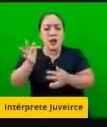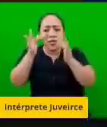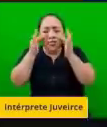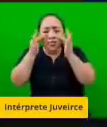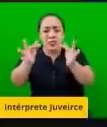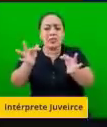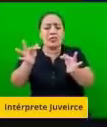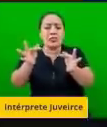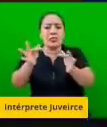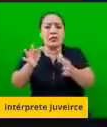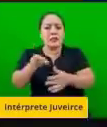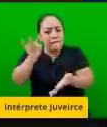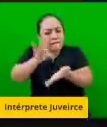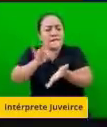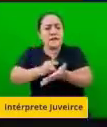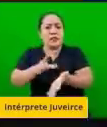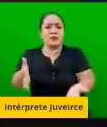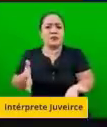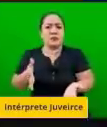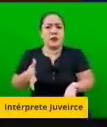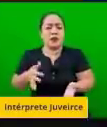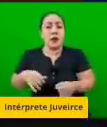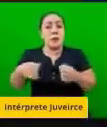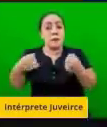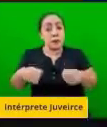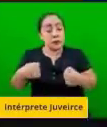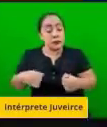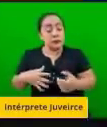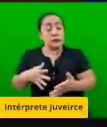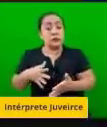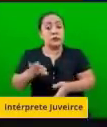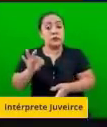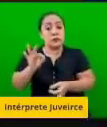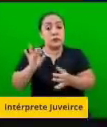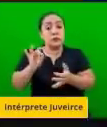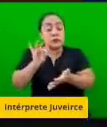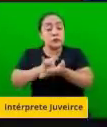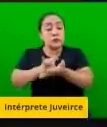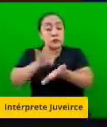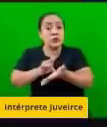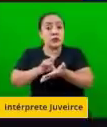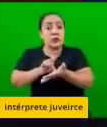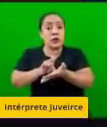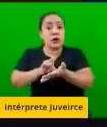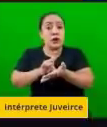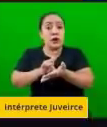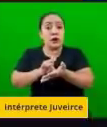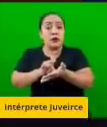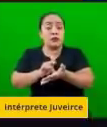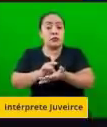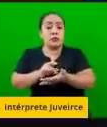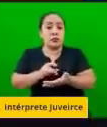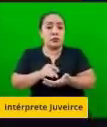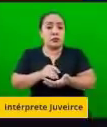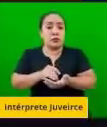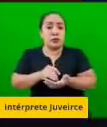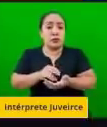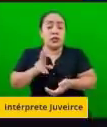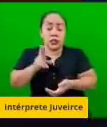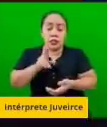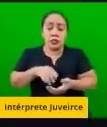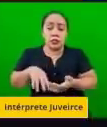seja, tentar dizer com o documento que o que está expresso nele é verdade, né? Quando nós sabemos, e isso já foi muito